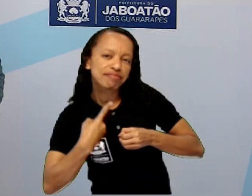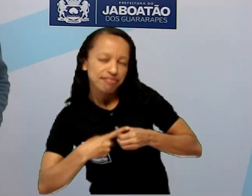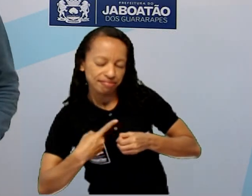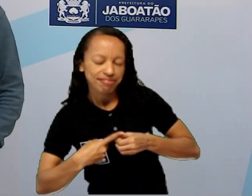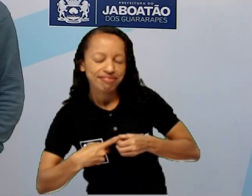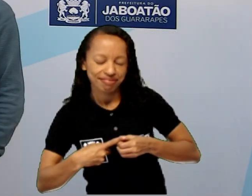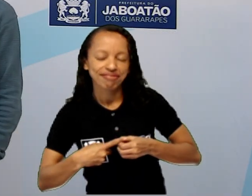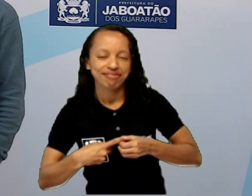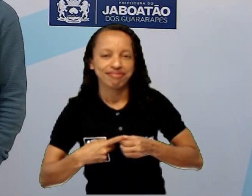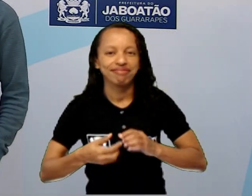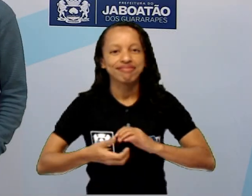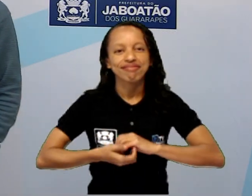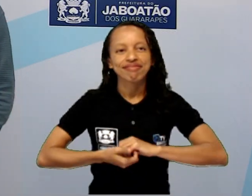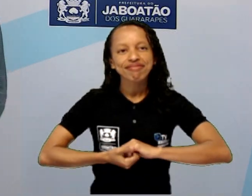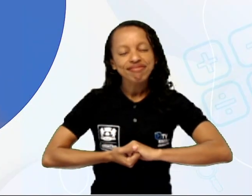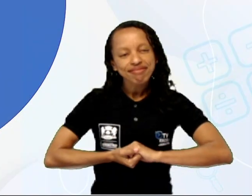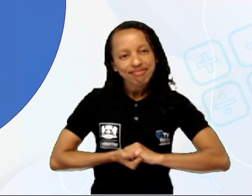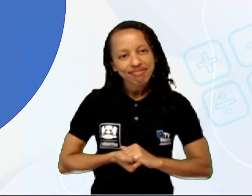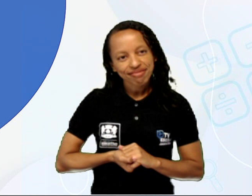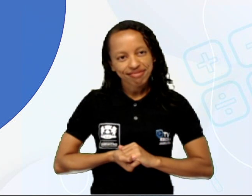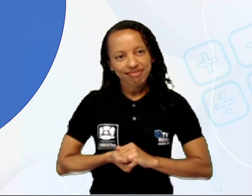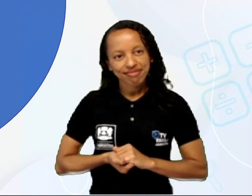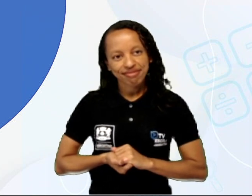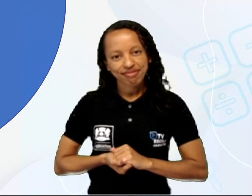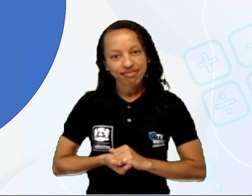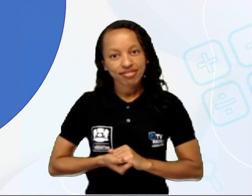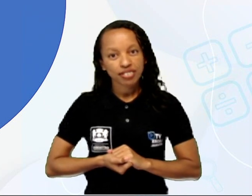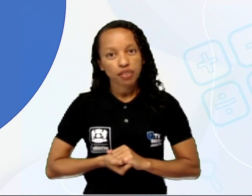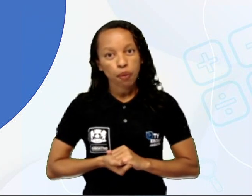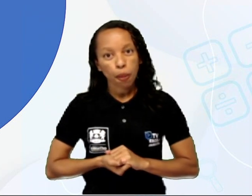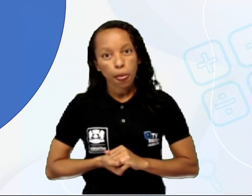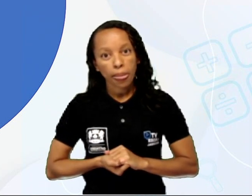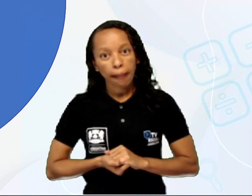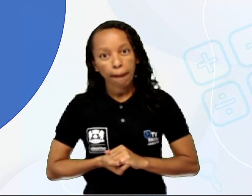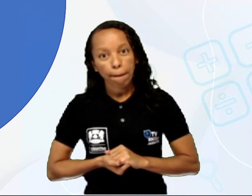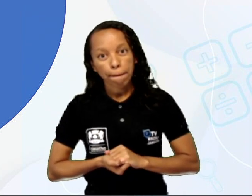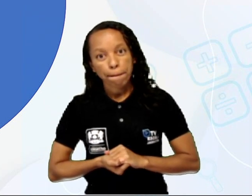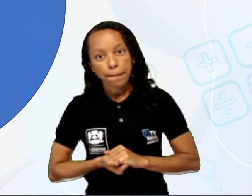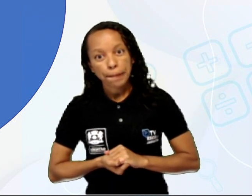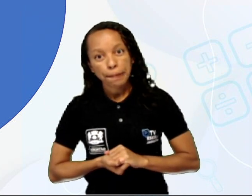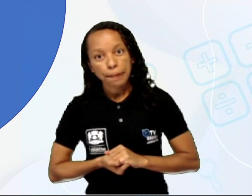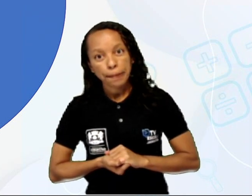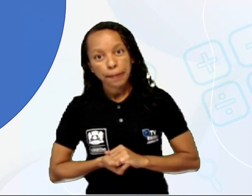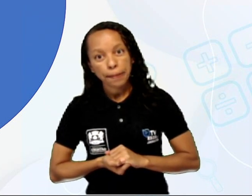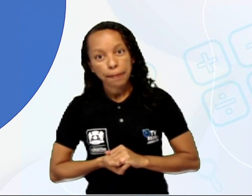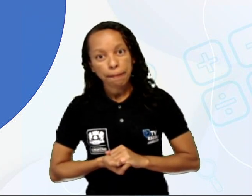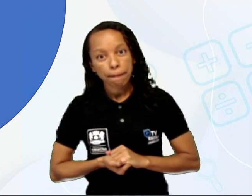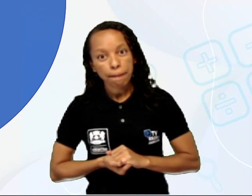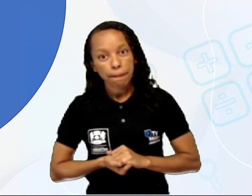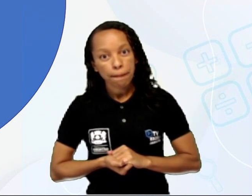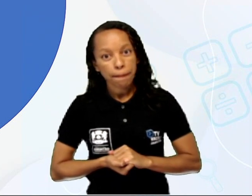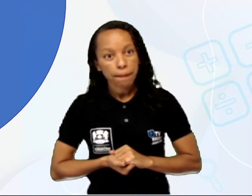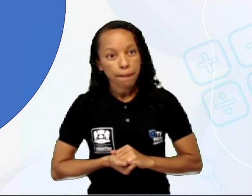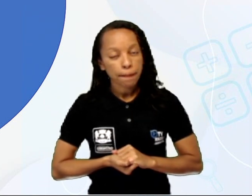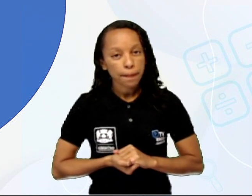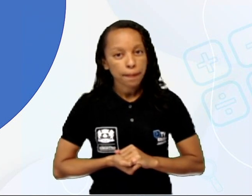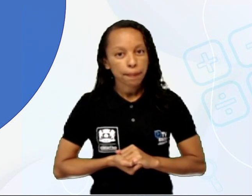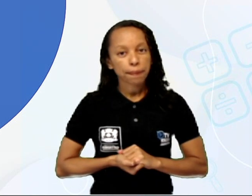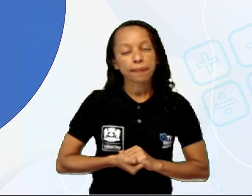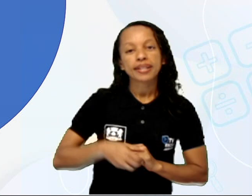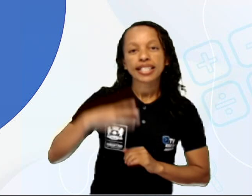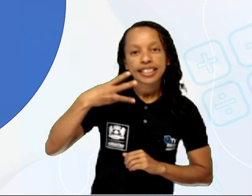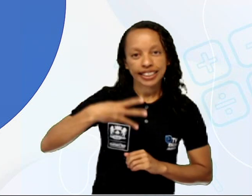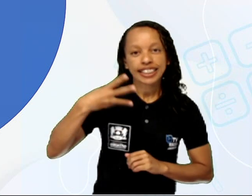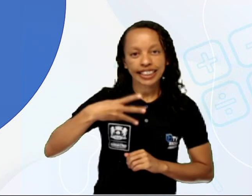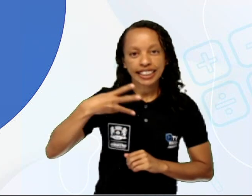figurantes apresentando. Em terceira posição, a gente tem aqui o ciclo junino.